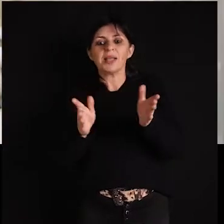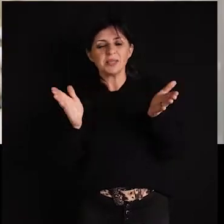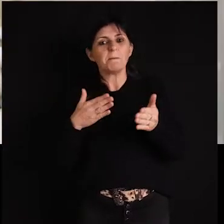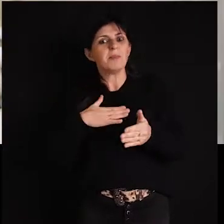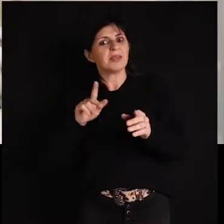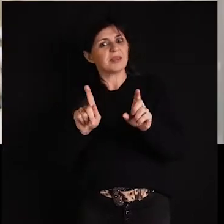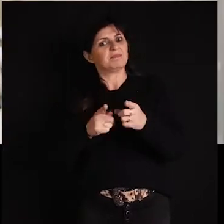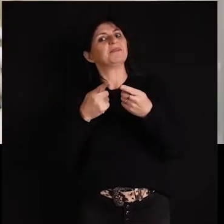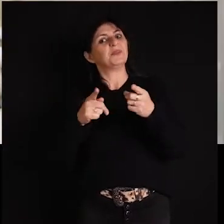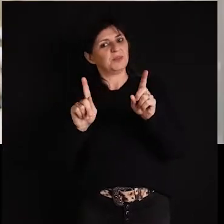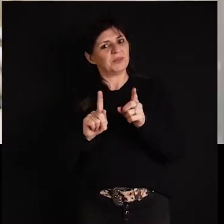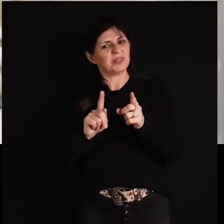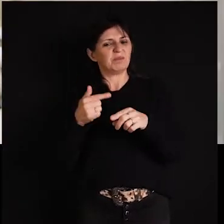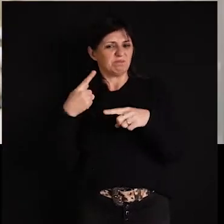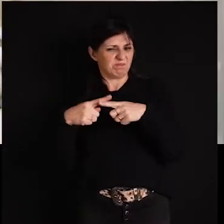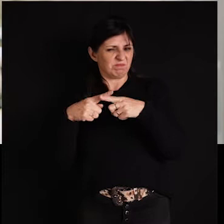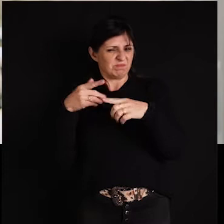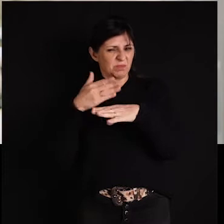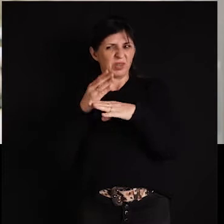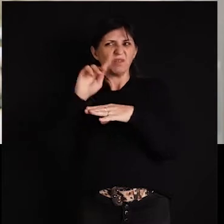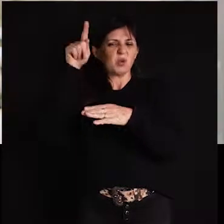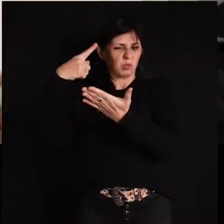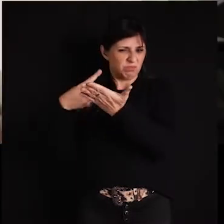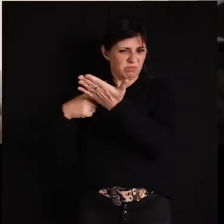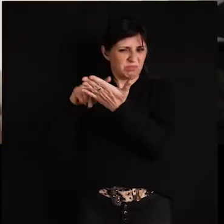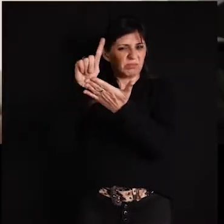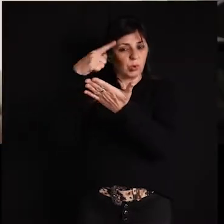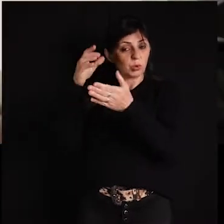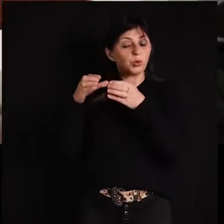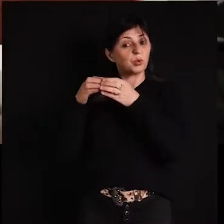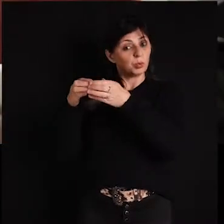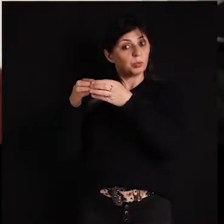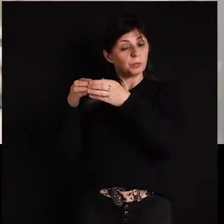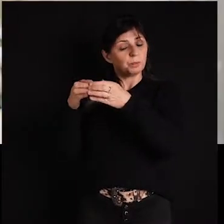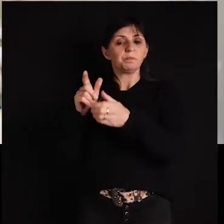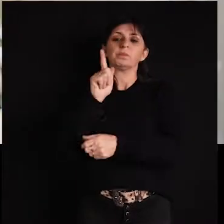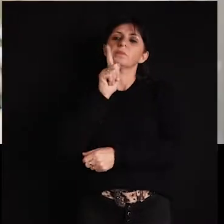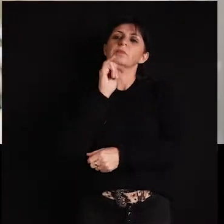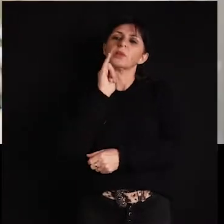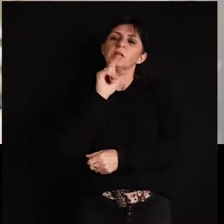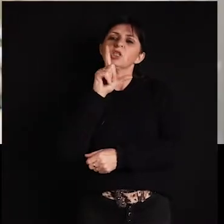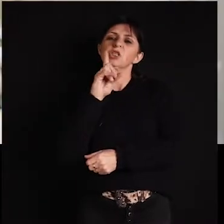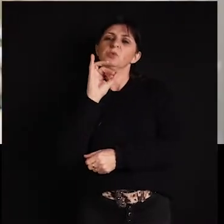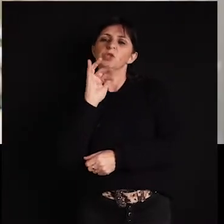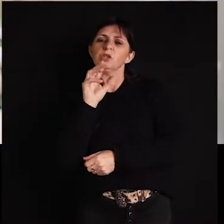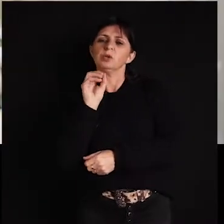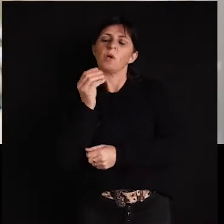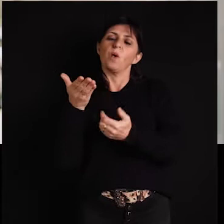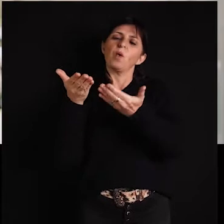porque eu estava em um outro compromisso, em outro lugar. O Gildinho convidou então o Canudo, já que eu não pude vir